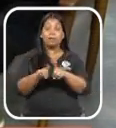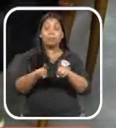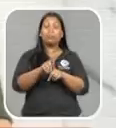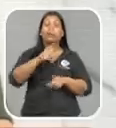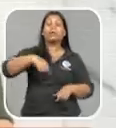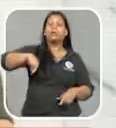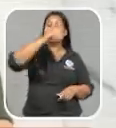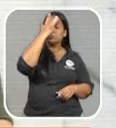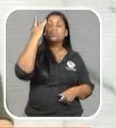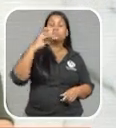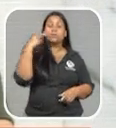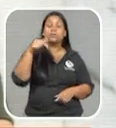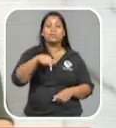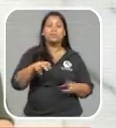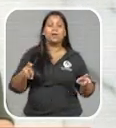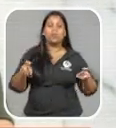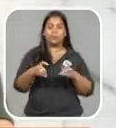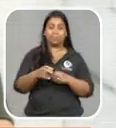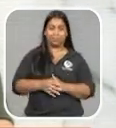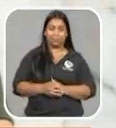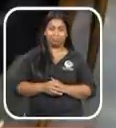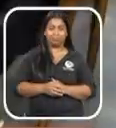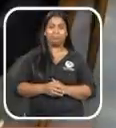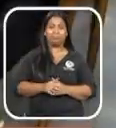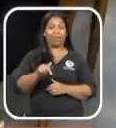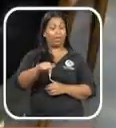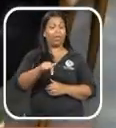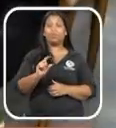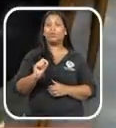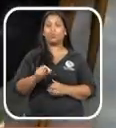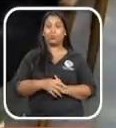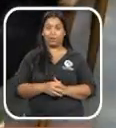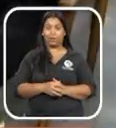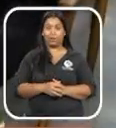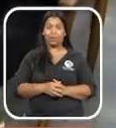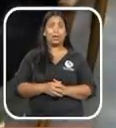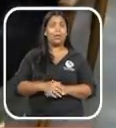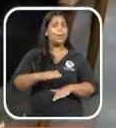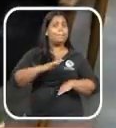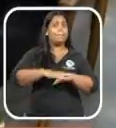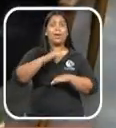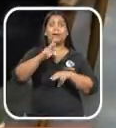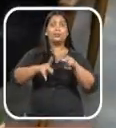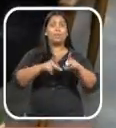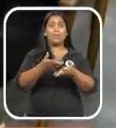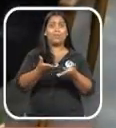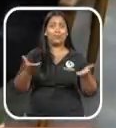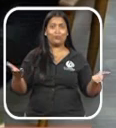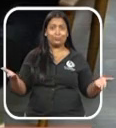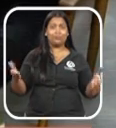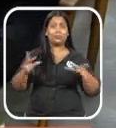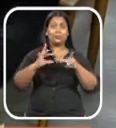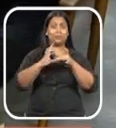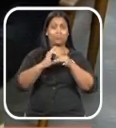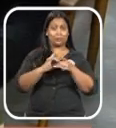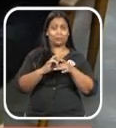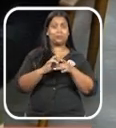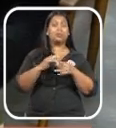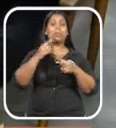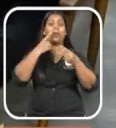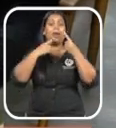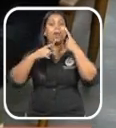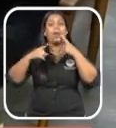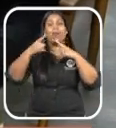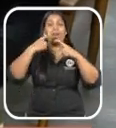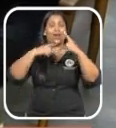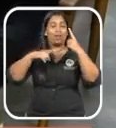mais popular que existe, meu Deus. É onde o povo encosta a barriga no balcão para reclamar. E esse é o sentido da Casa do